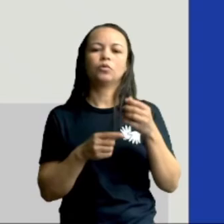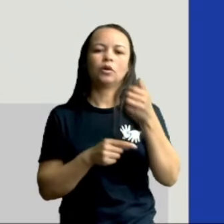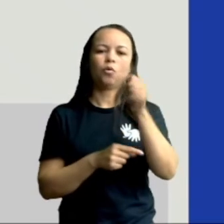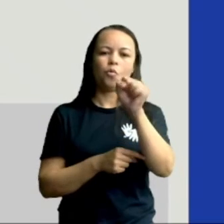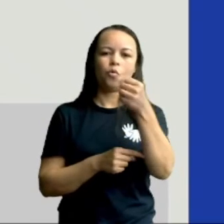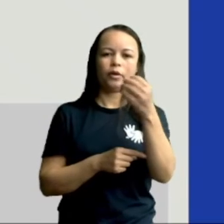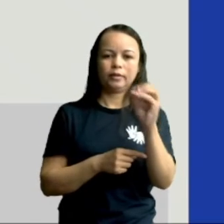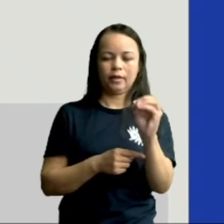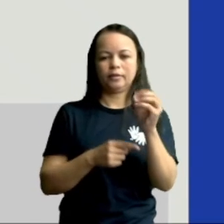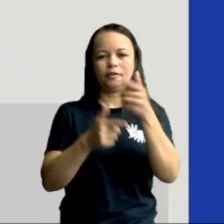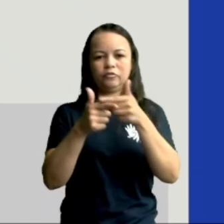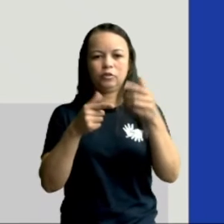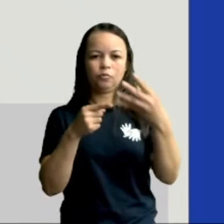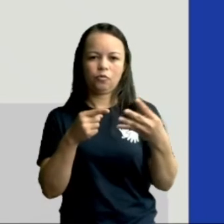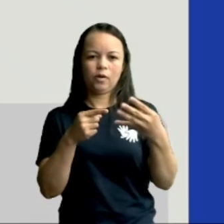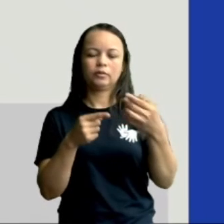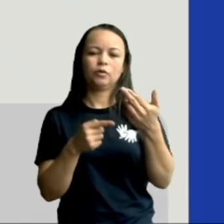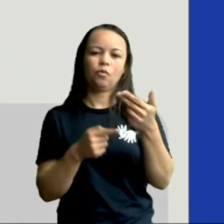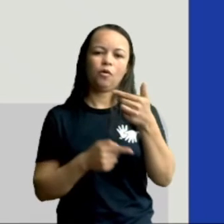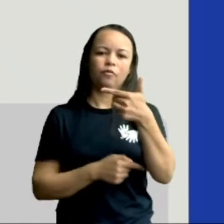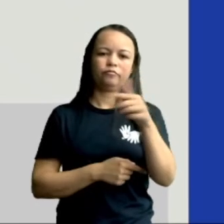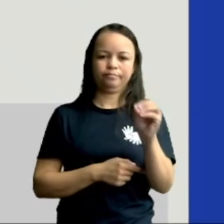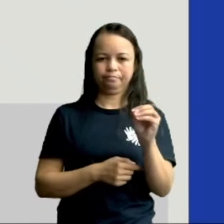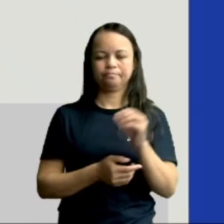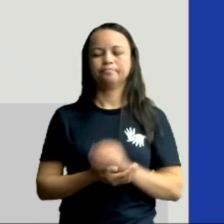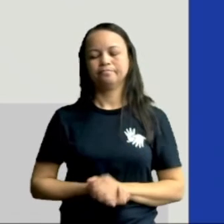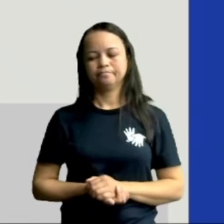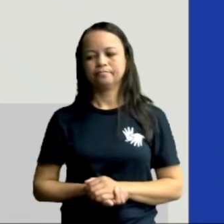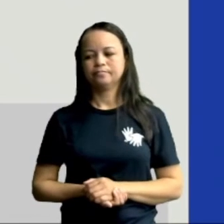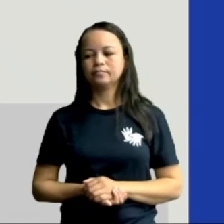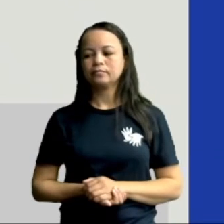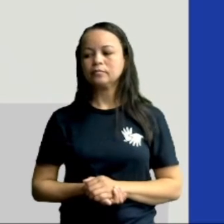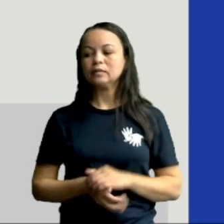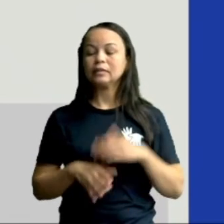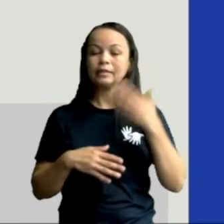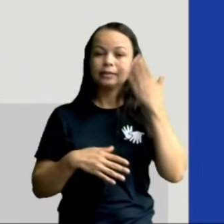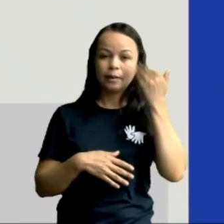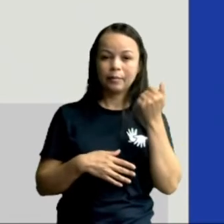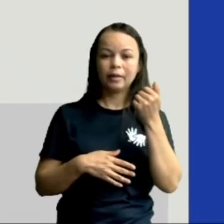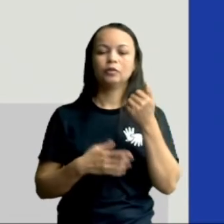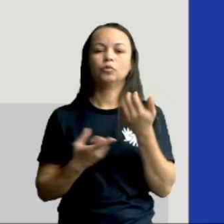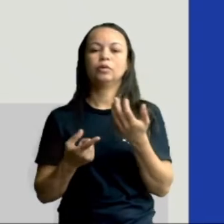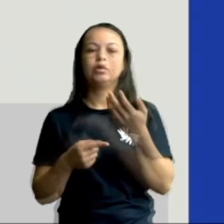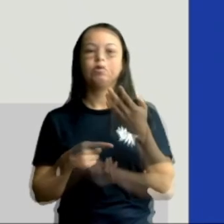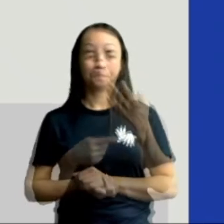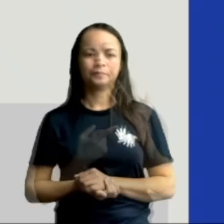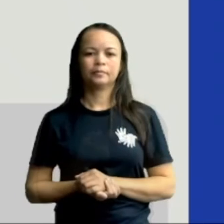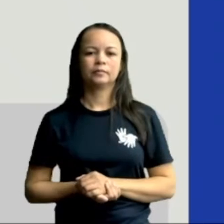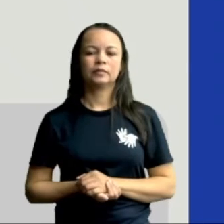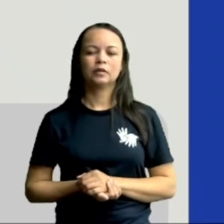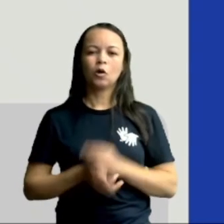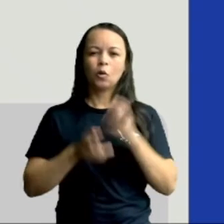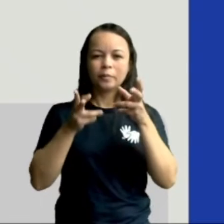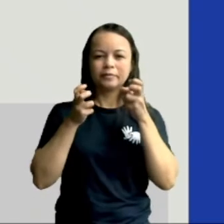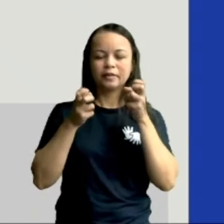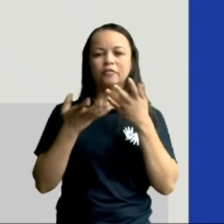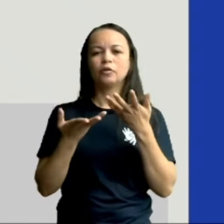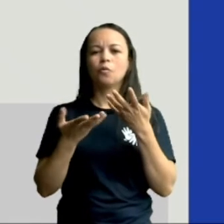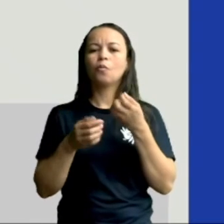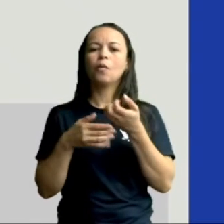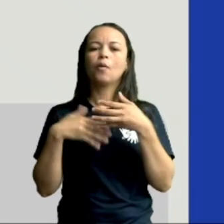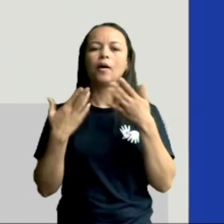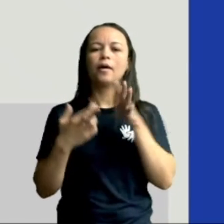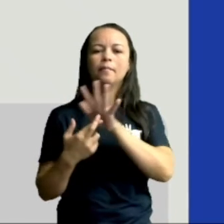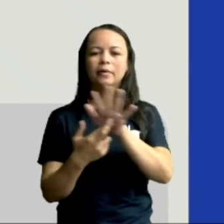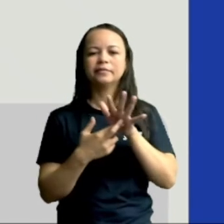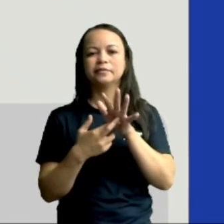20. Beleza? Então, sabendo que 1/4 é o mesmo que 25%, olha que representação eu fiz